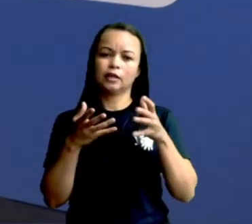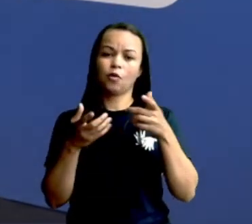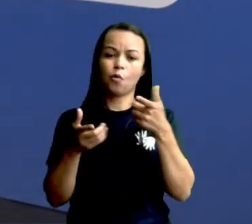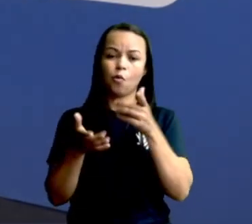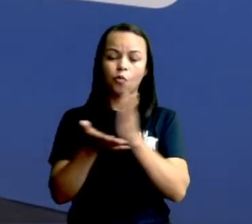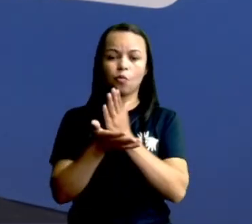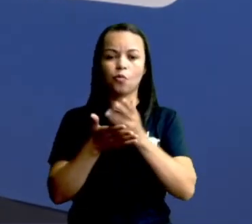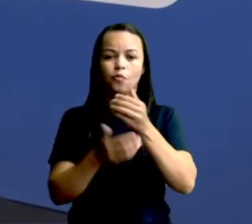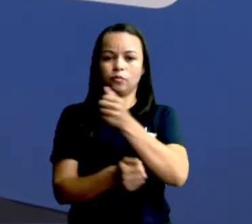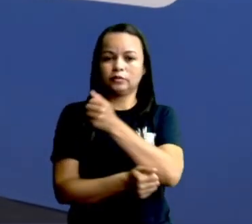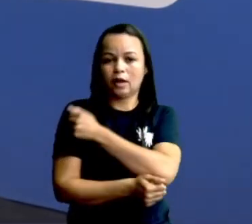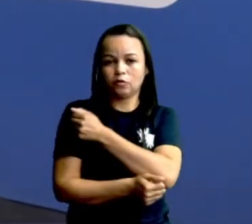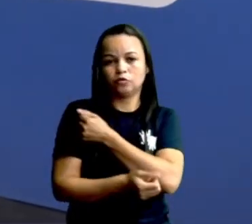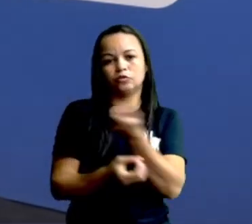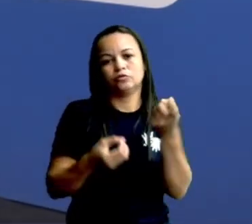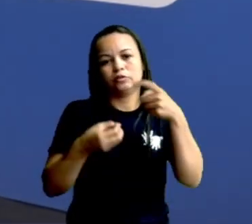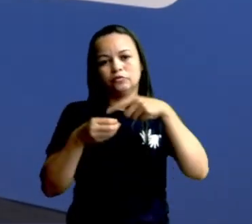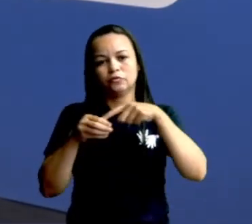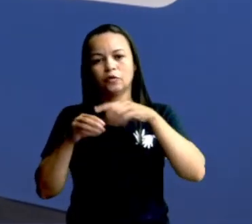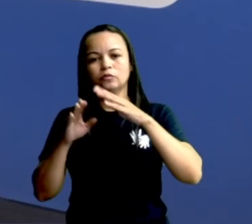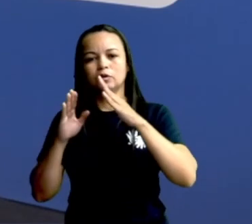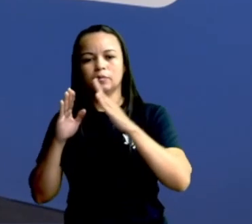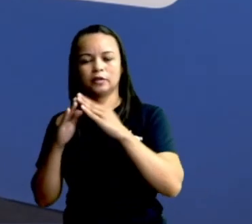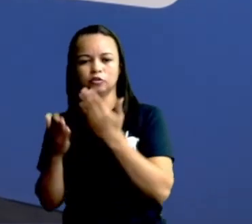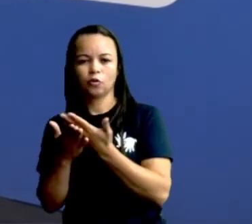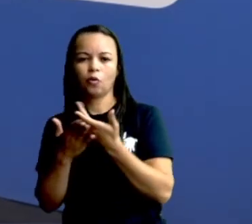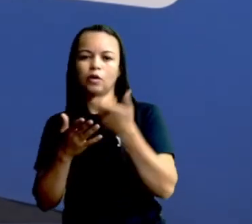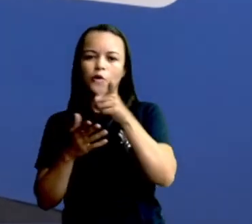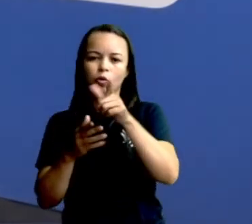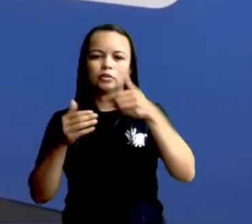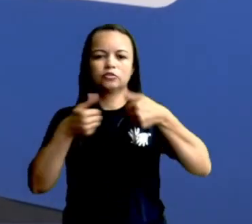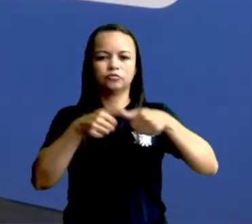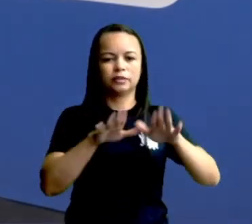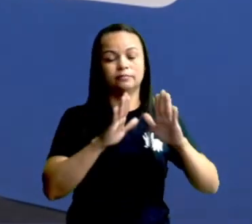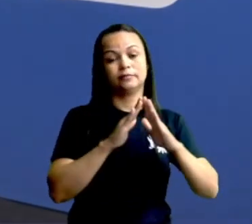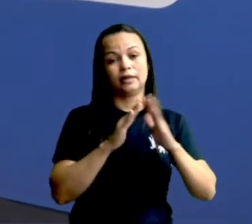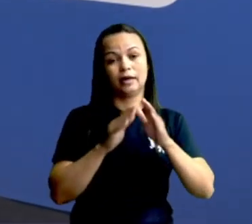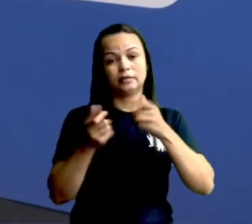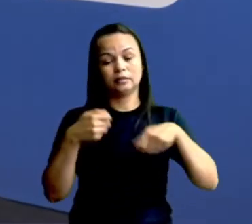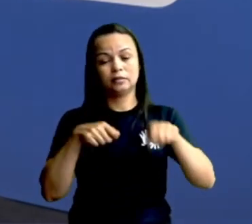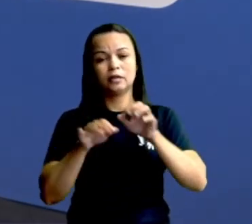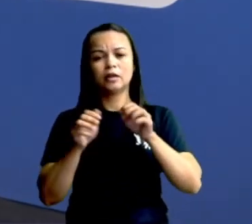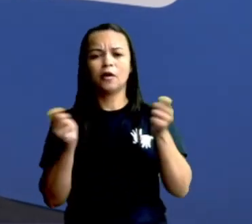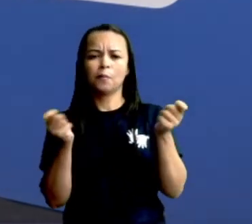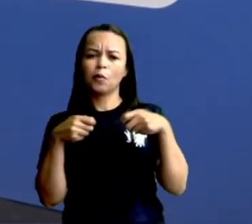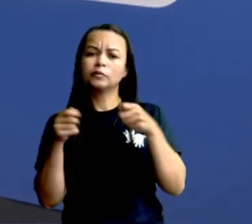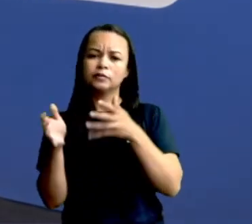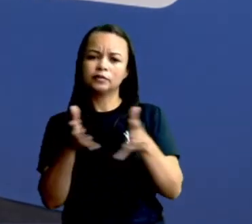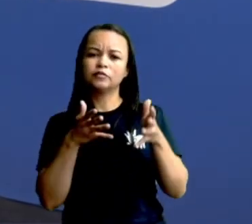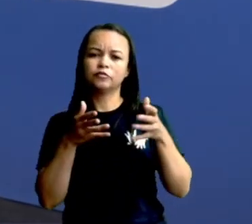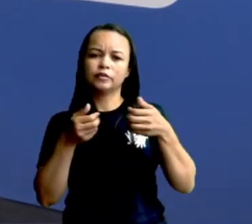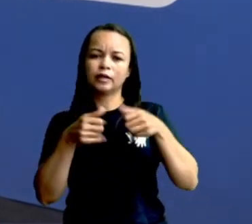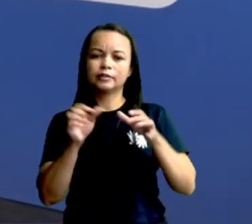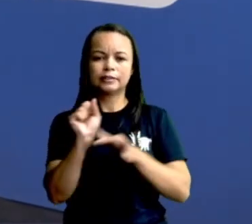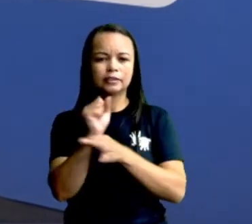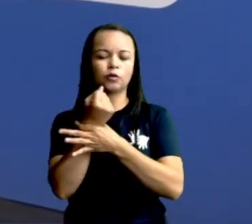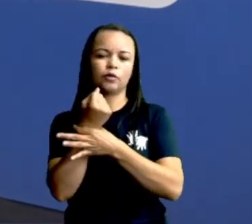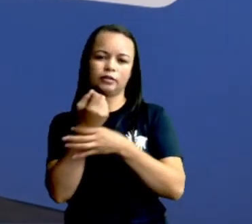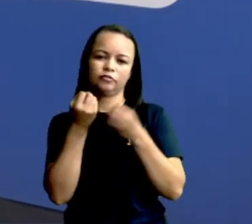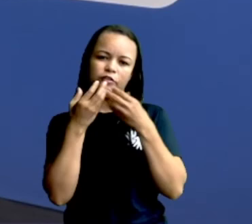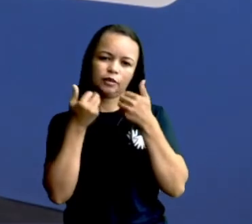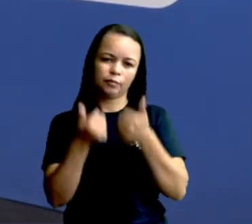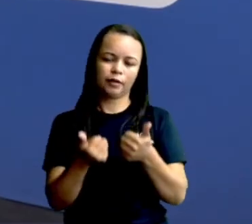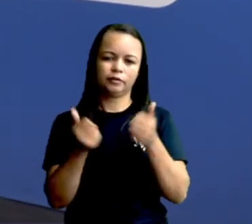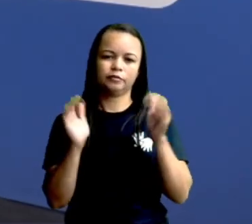todas para voltar Fiquem tranquilos fazendo tá fazendo o possível para que todo mundo retorne com segurança e a gente fique bem